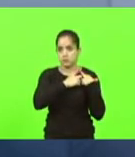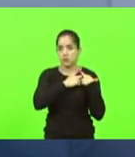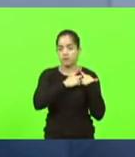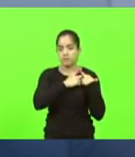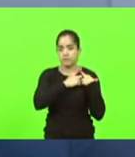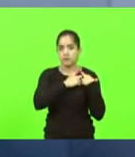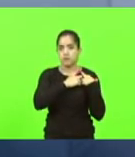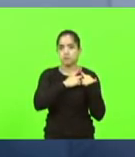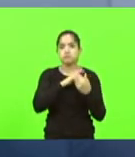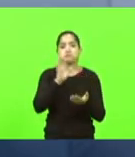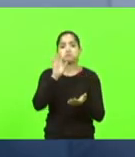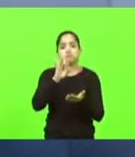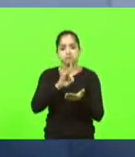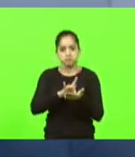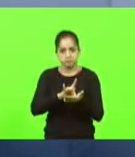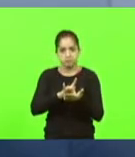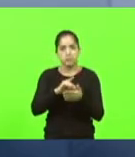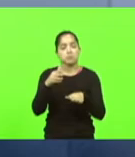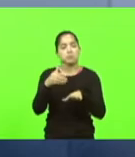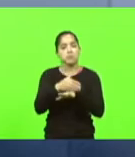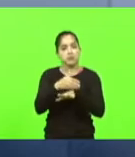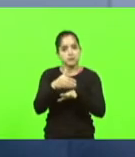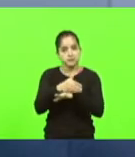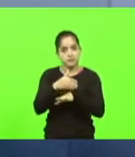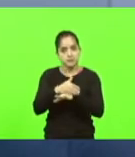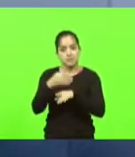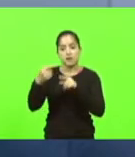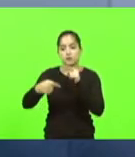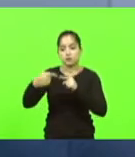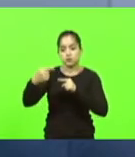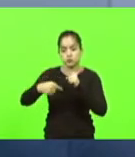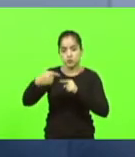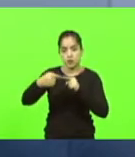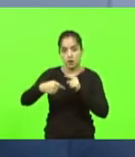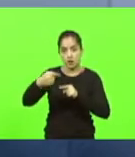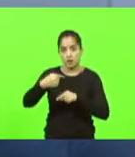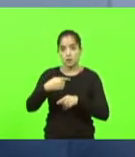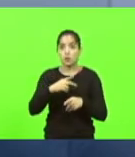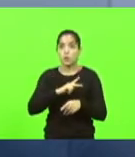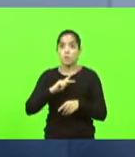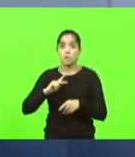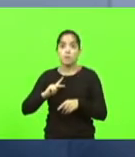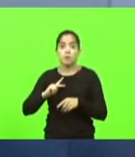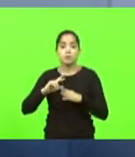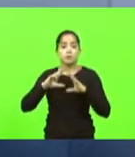a legitimidade para participar desse diálogo público que se faz a respeito de tudo